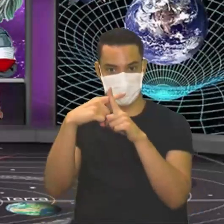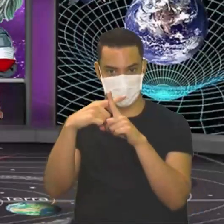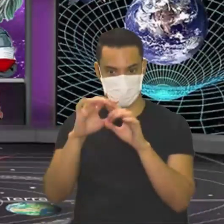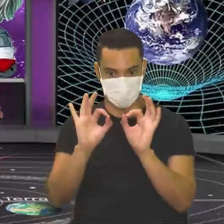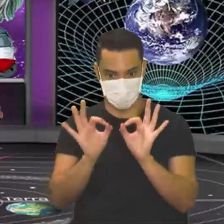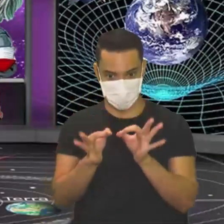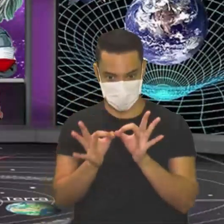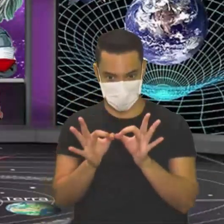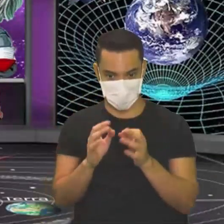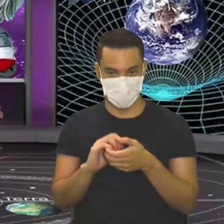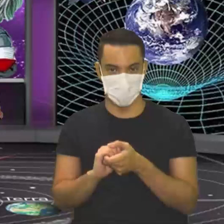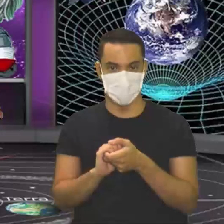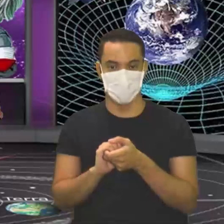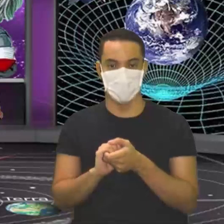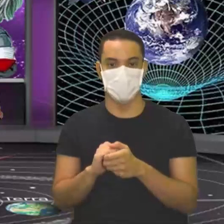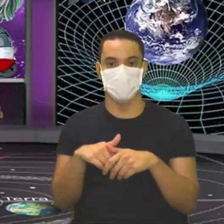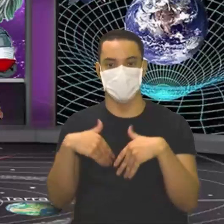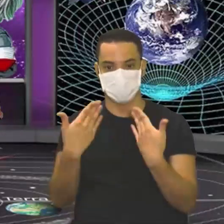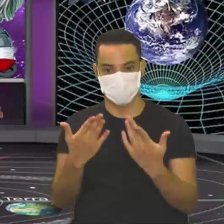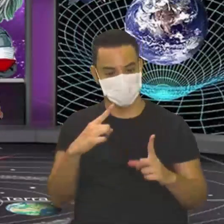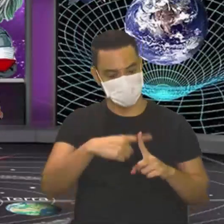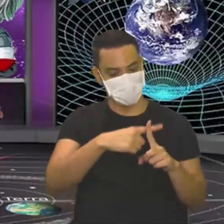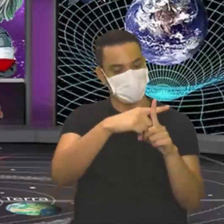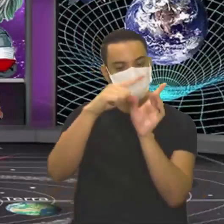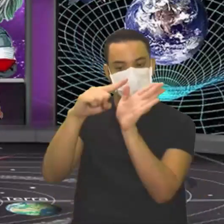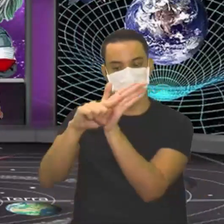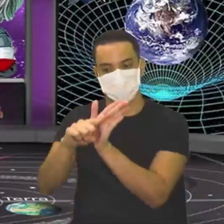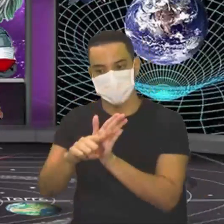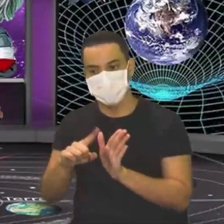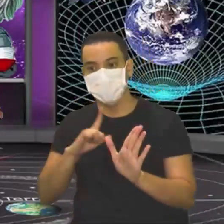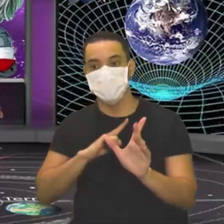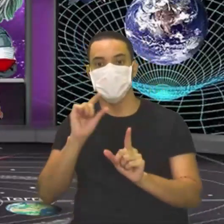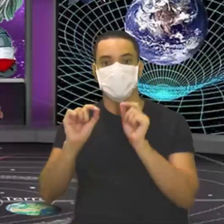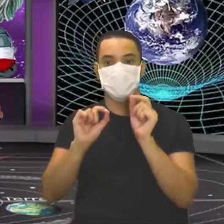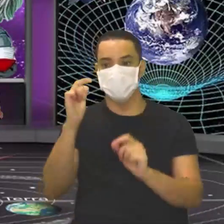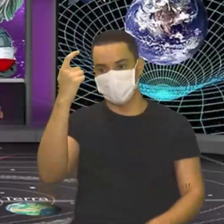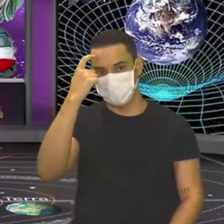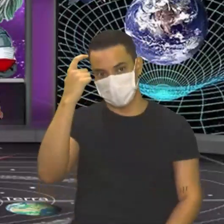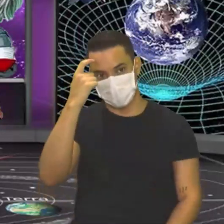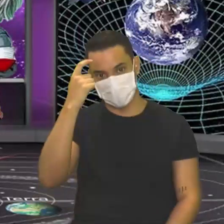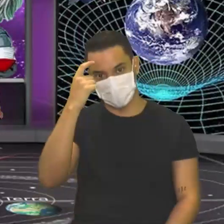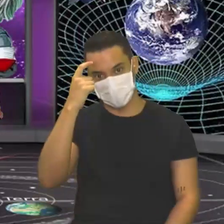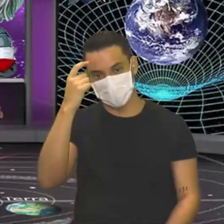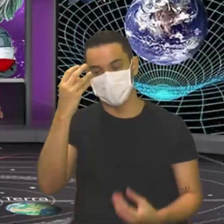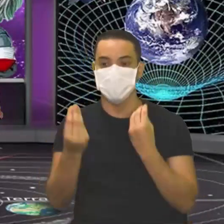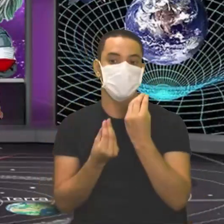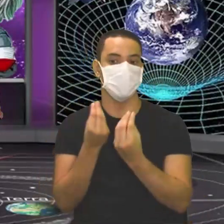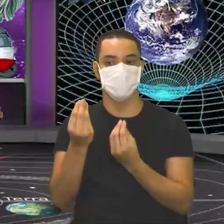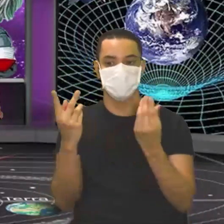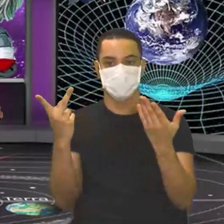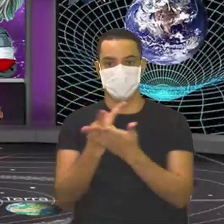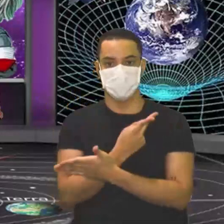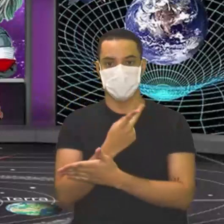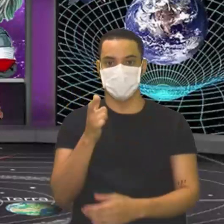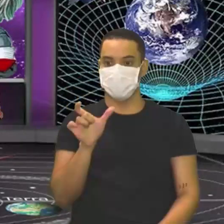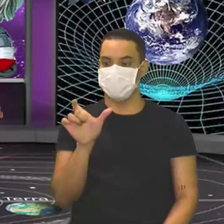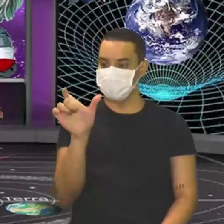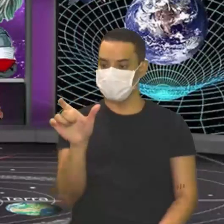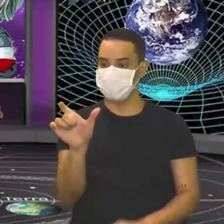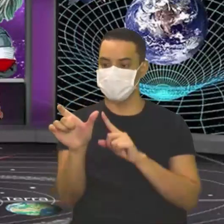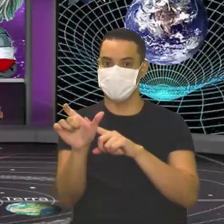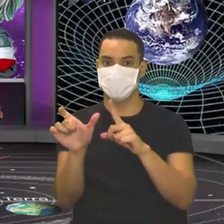Positivo. Então, entre o positivo e o negativo, nós temos que pensar o seguinte: eu tenho que olhar para a palavra.